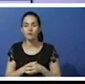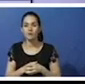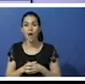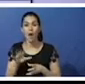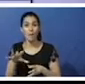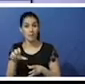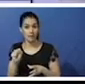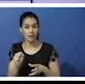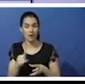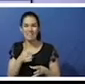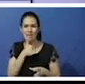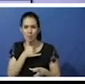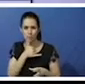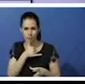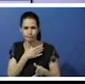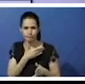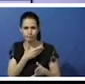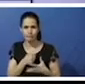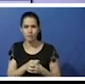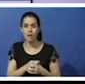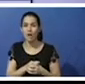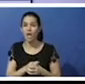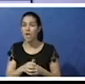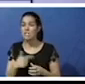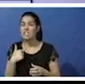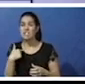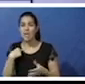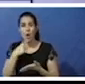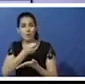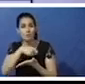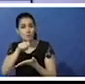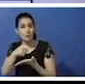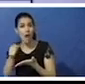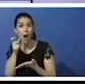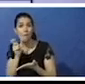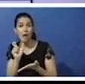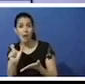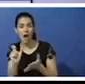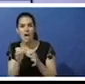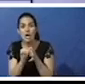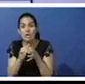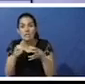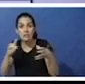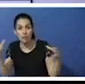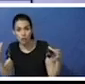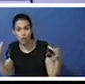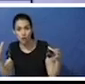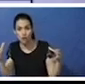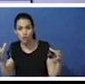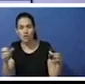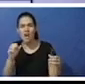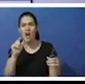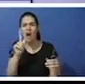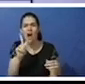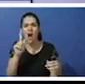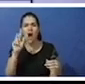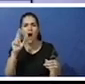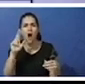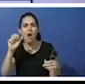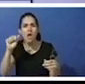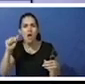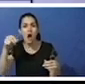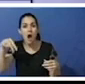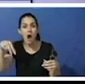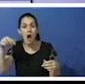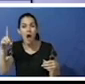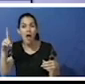pegar um exemplo. Quando eu escrevo a palavra grande, quando eu